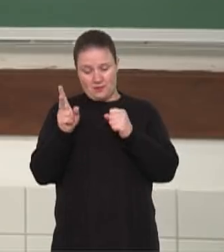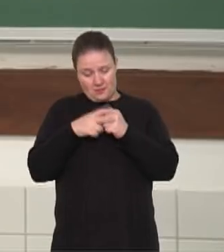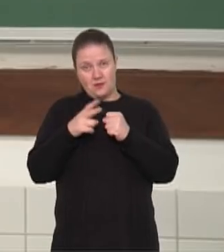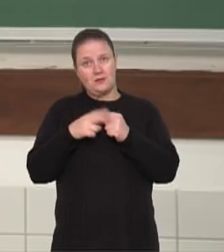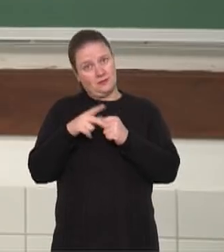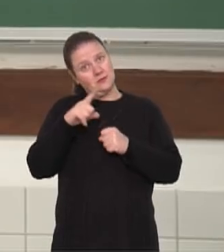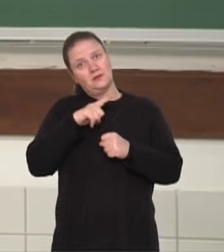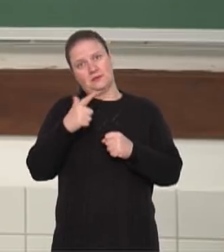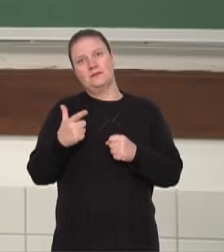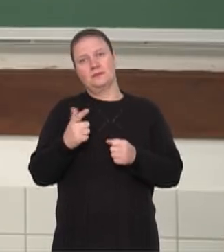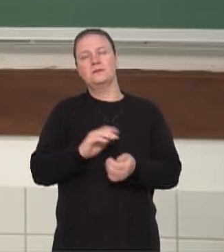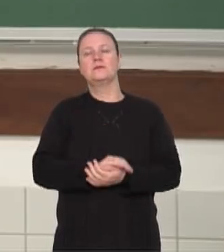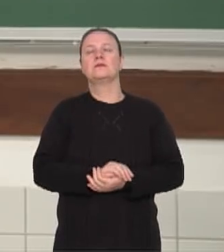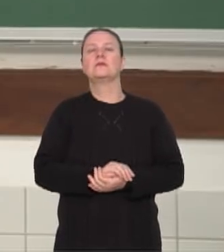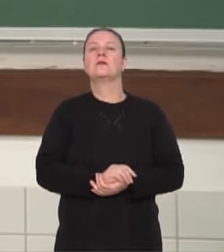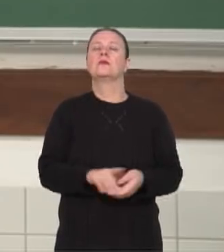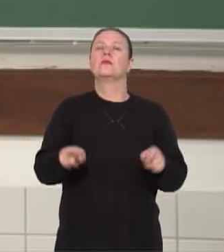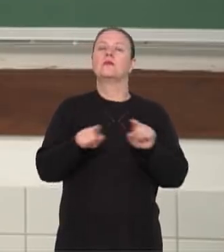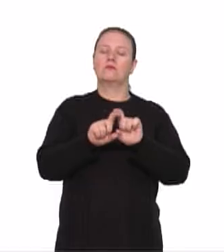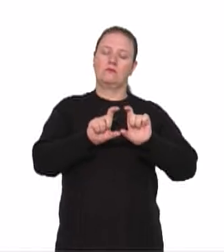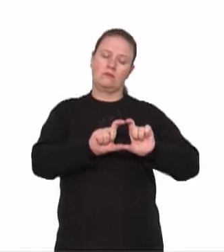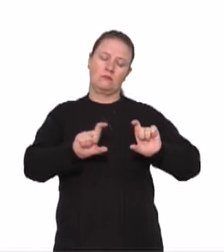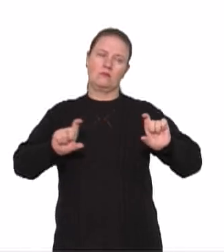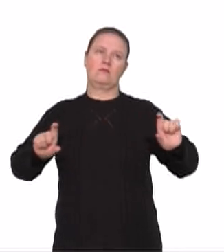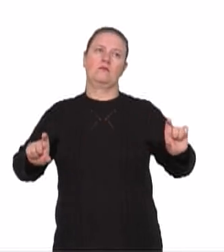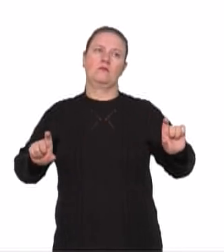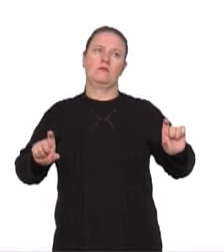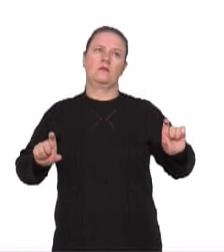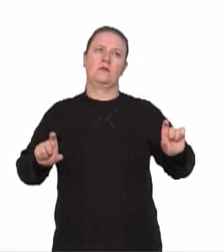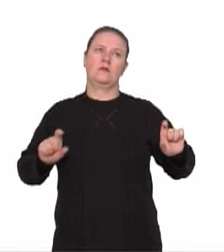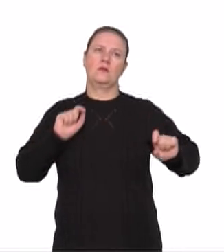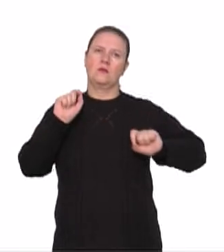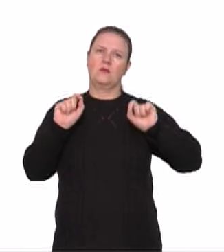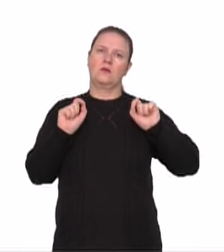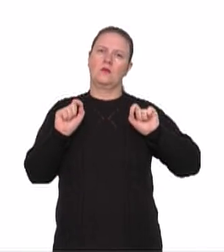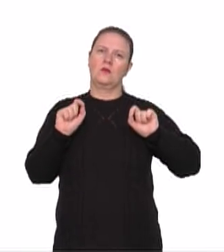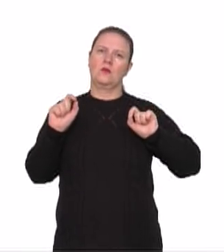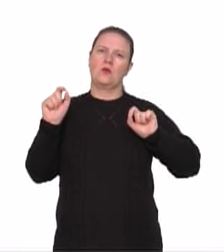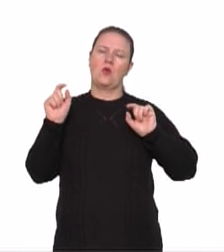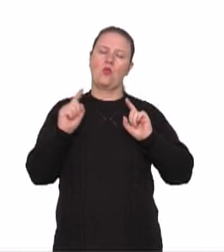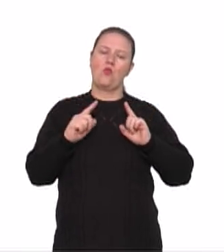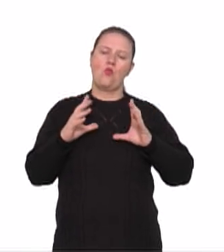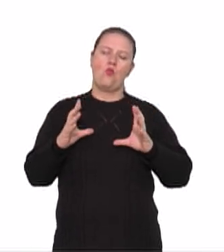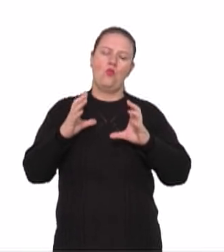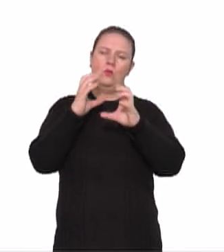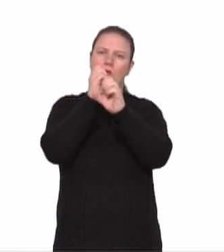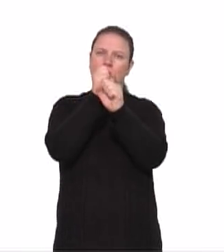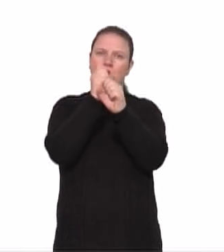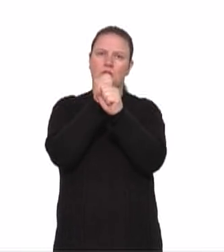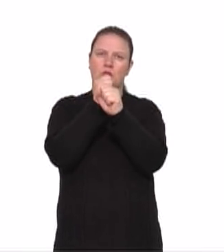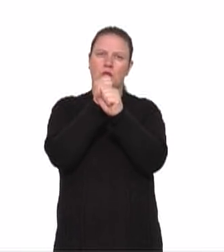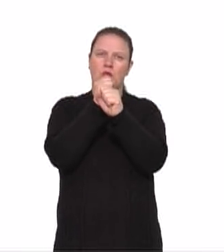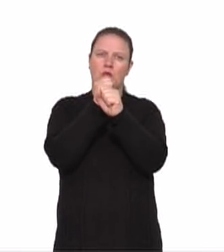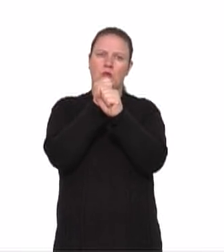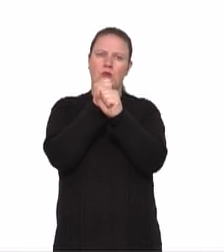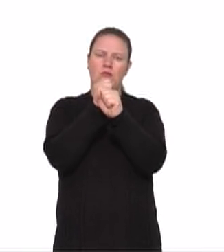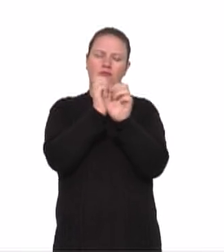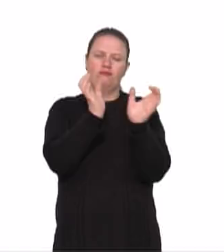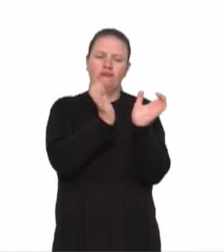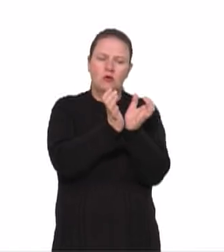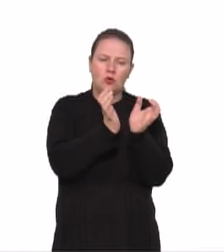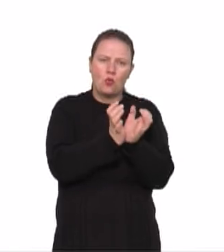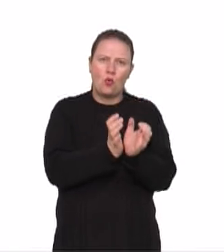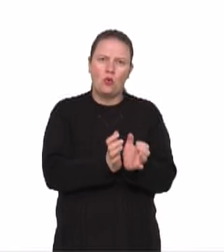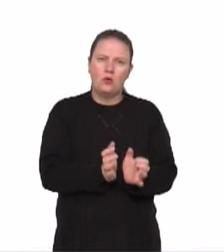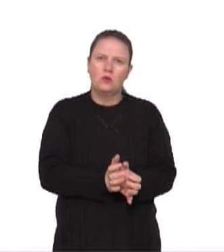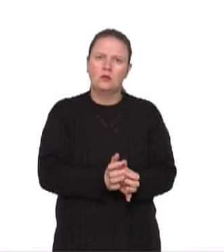ali, certo? E embaixo ali uma marcação do número de pontos que os times fizeram. Nesse campeonato.